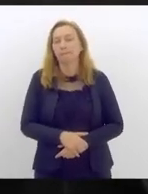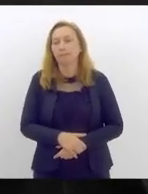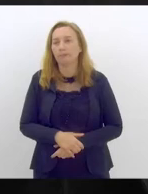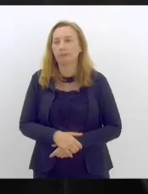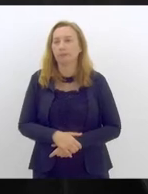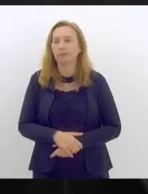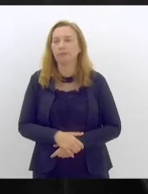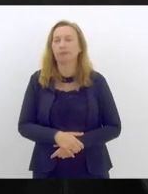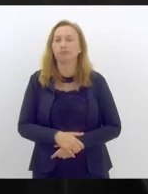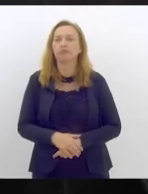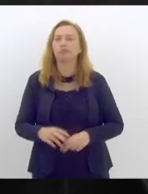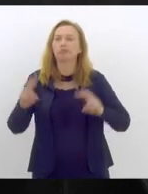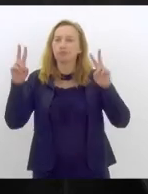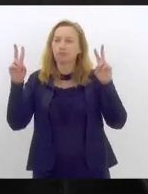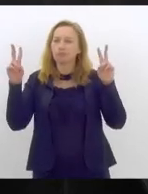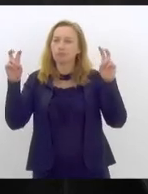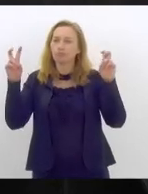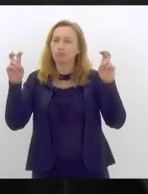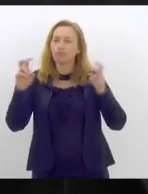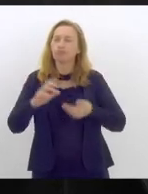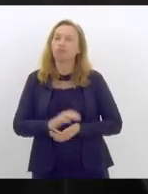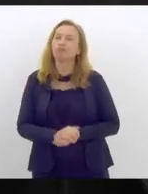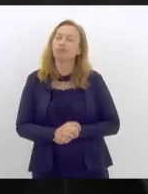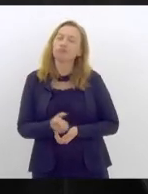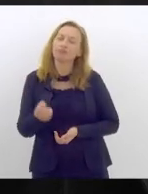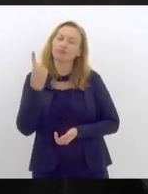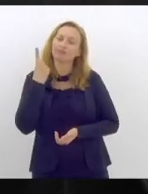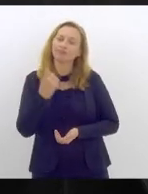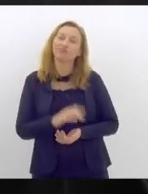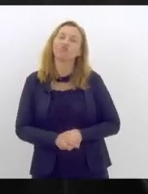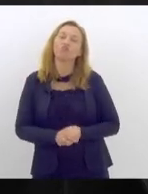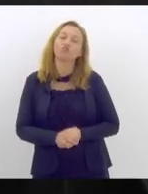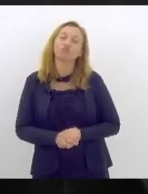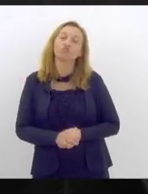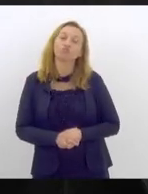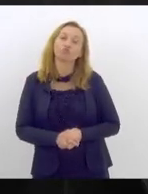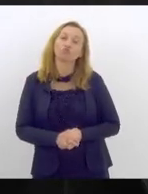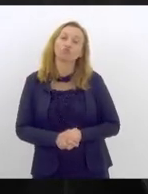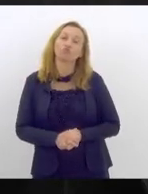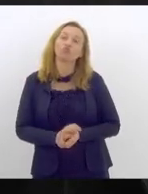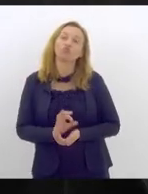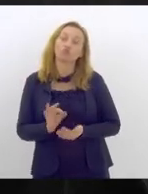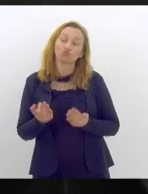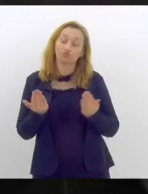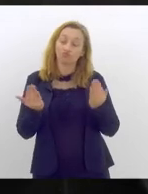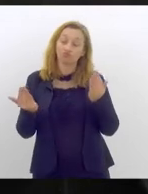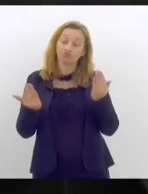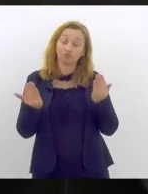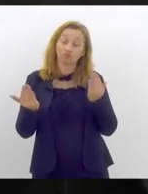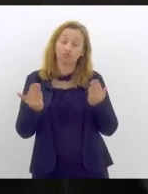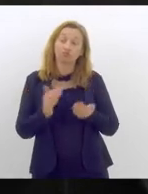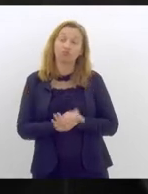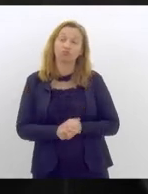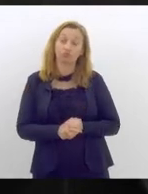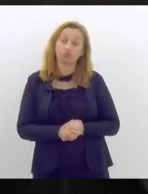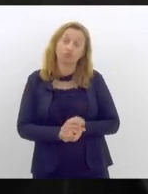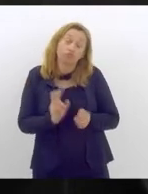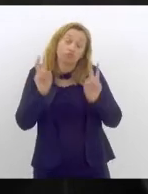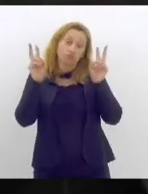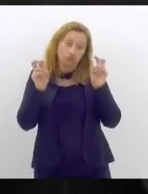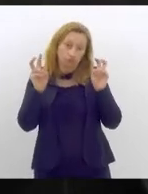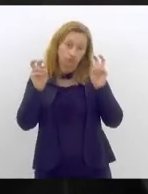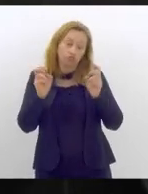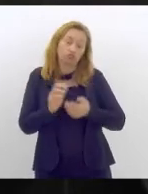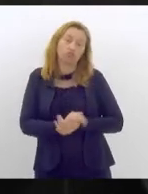desses aspectos que tornam no mínimo estranhas e certamente suspeitas estas questões que